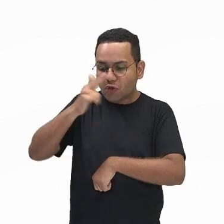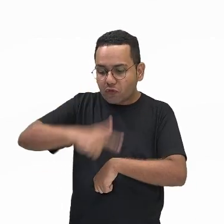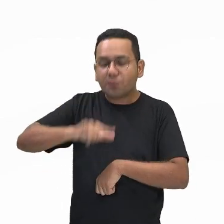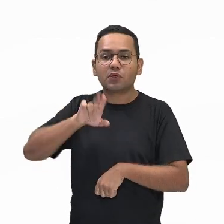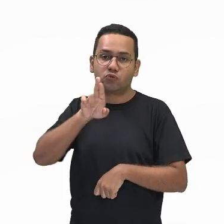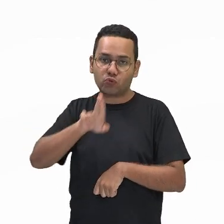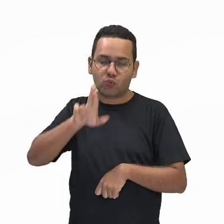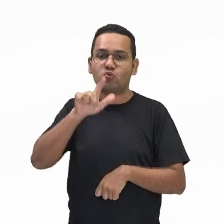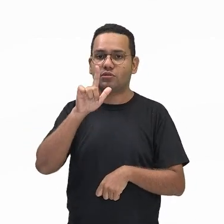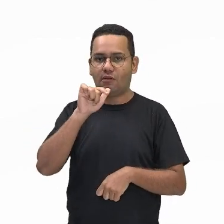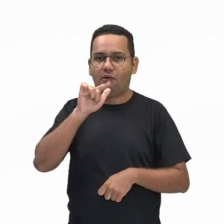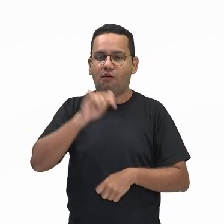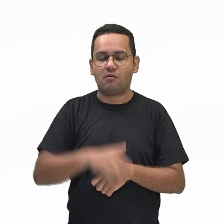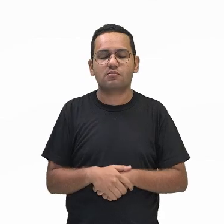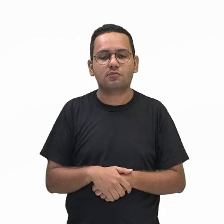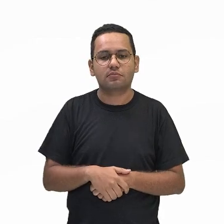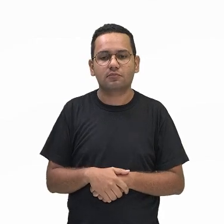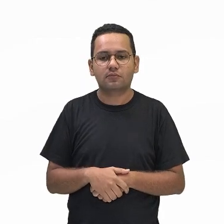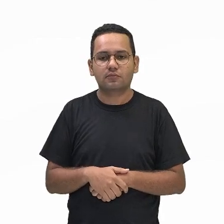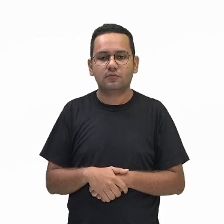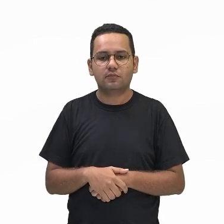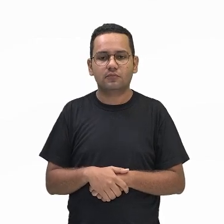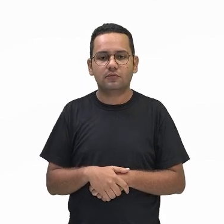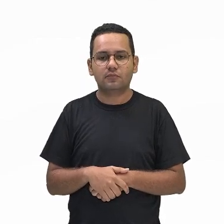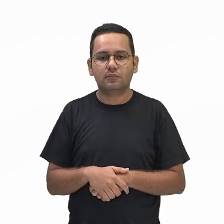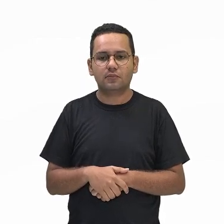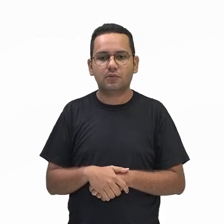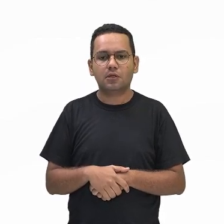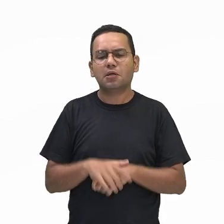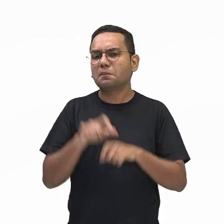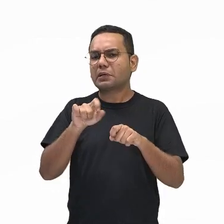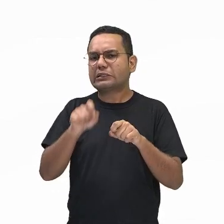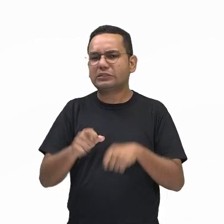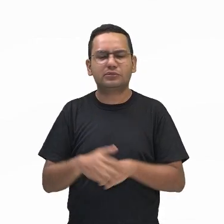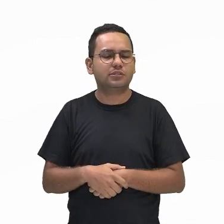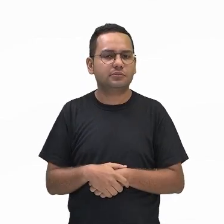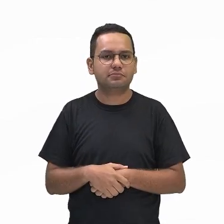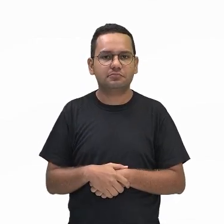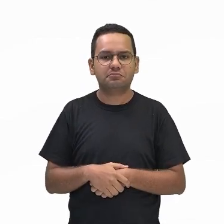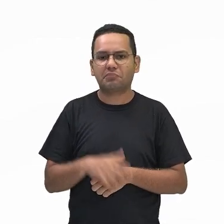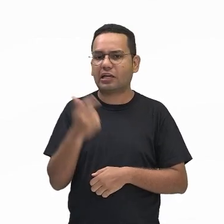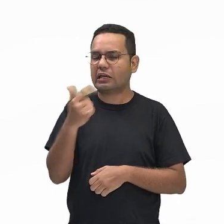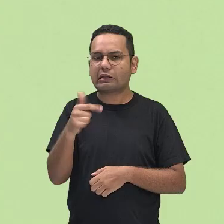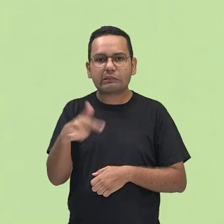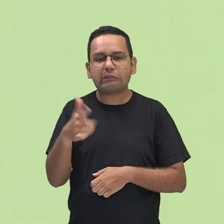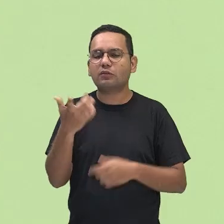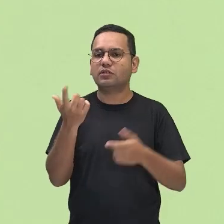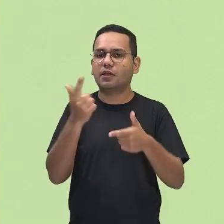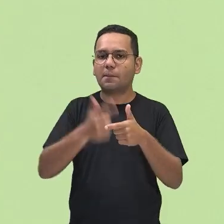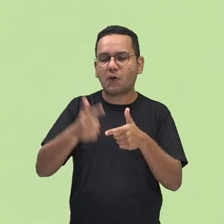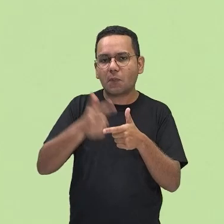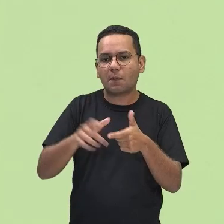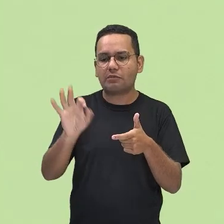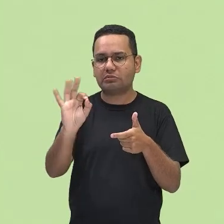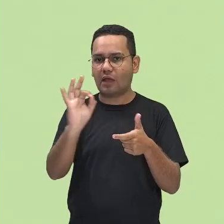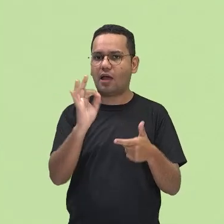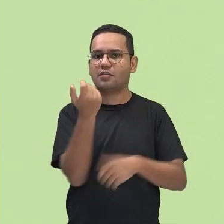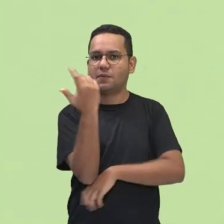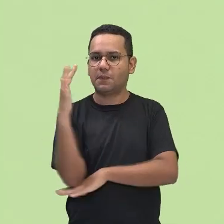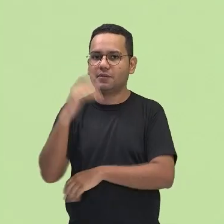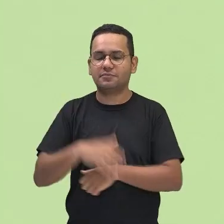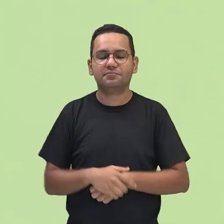né, facilitando assim para que o meio ambiente não venha sofrer mais impacto, certo? Então, a gente observou aí